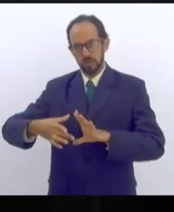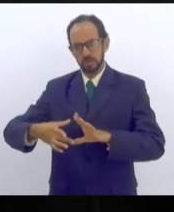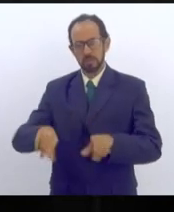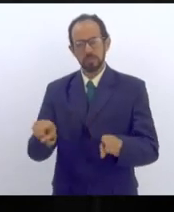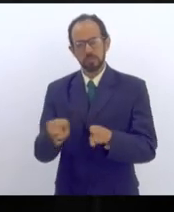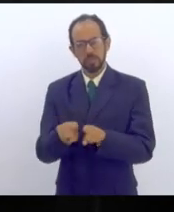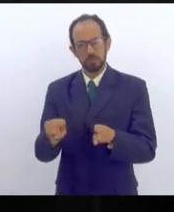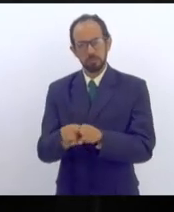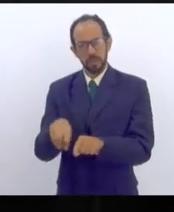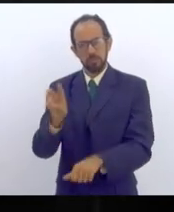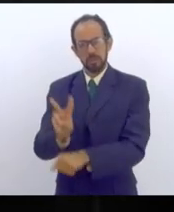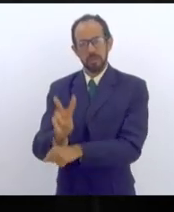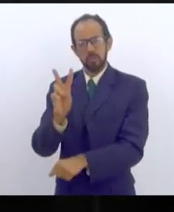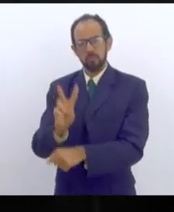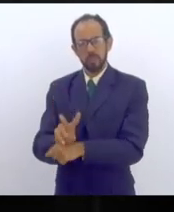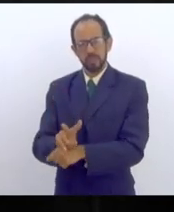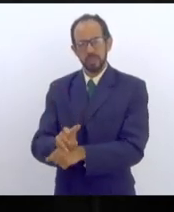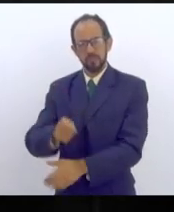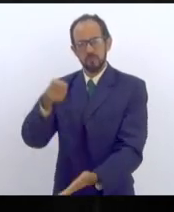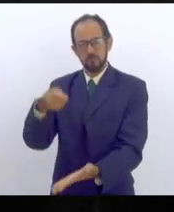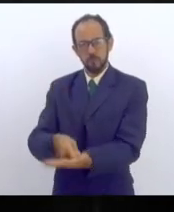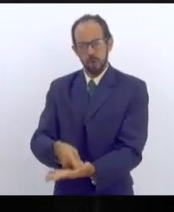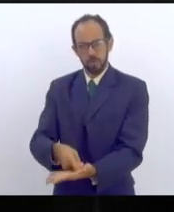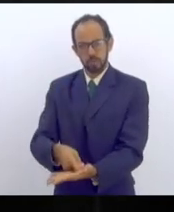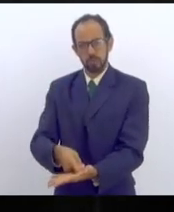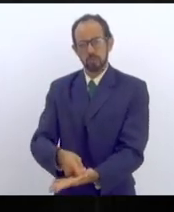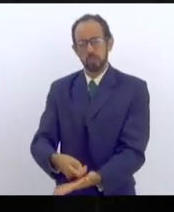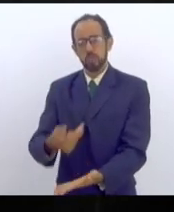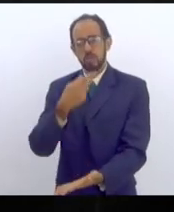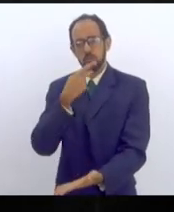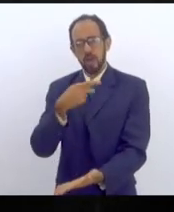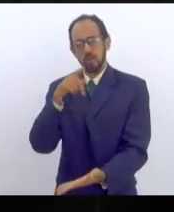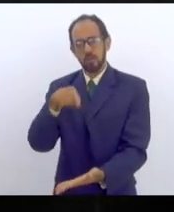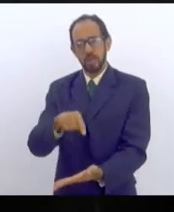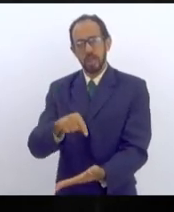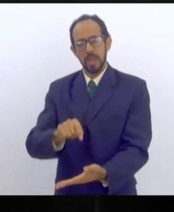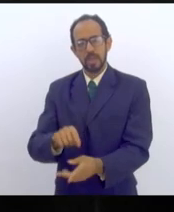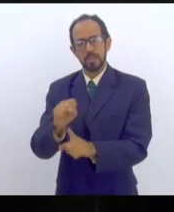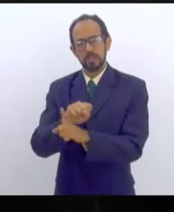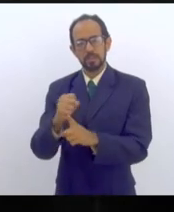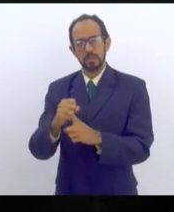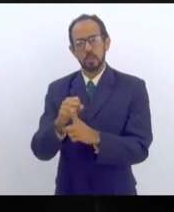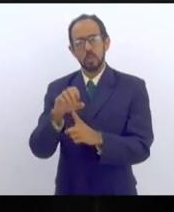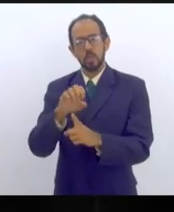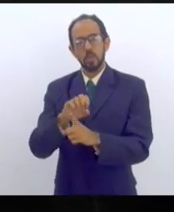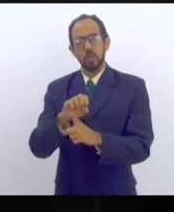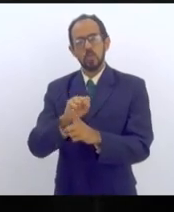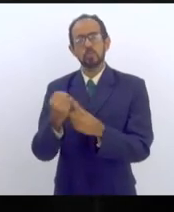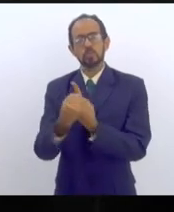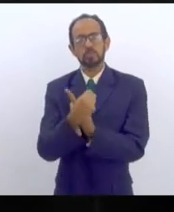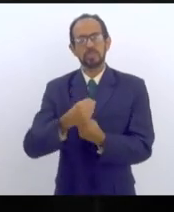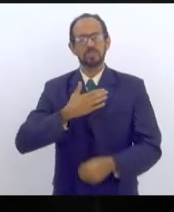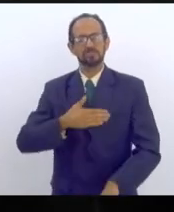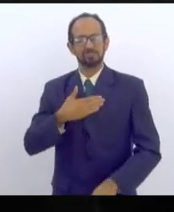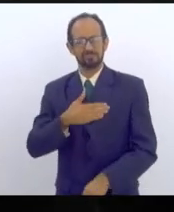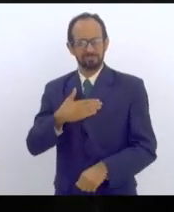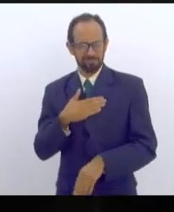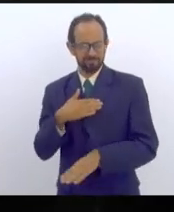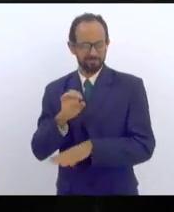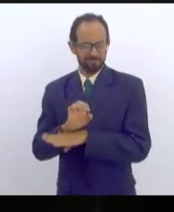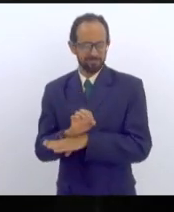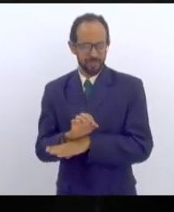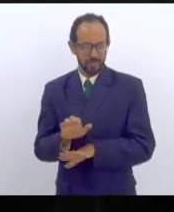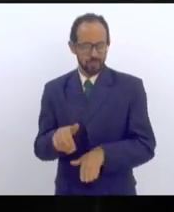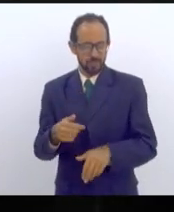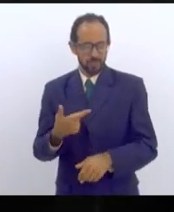defesa intransigente daquilo que eu chamo de Estado de bem-estar social. São mais de 20 anos